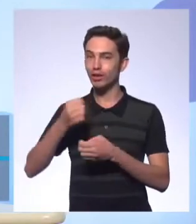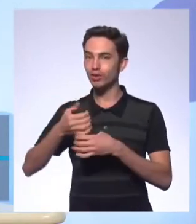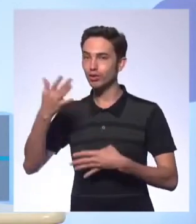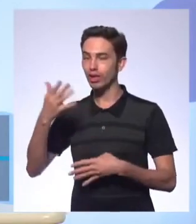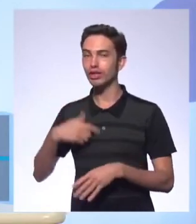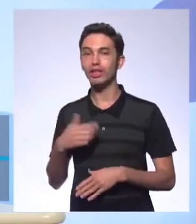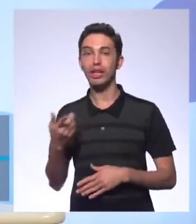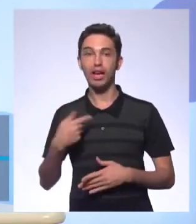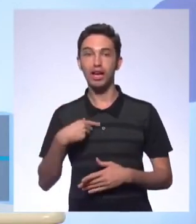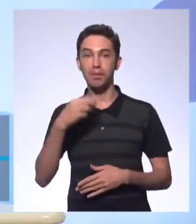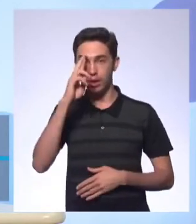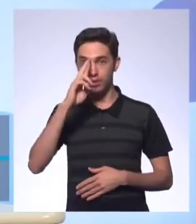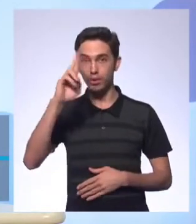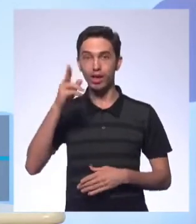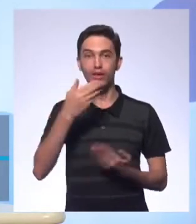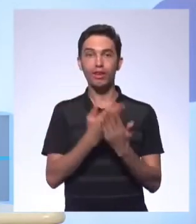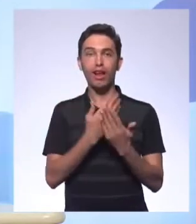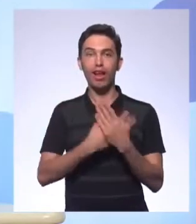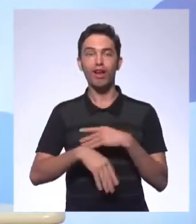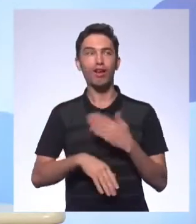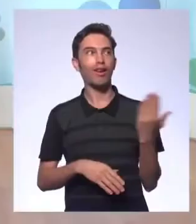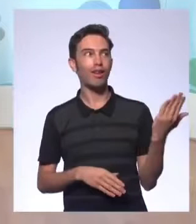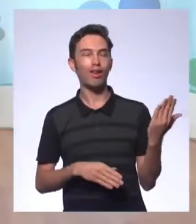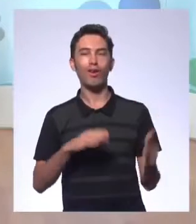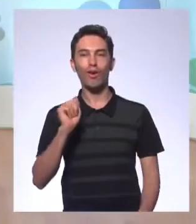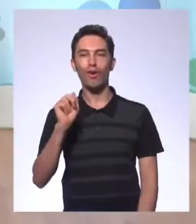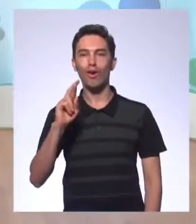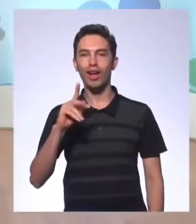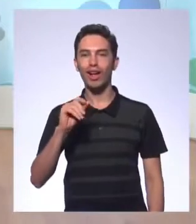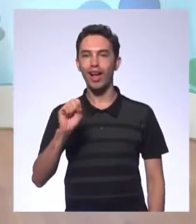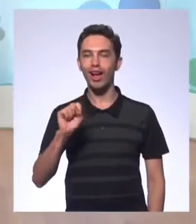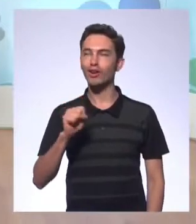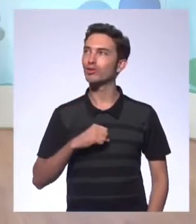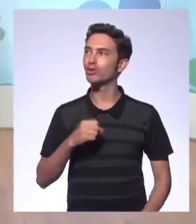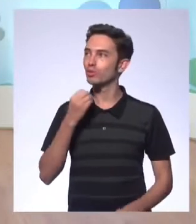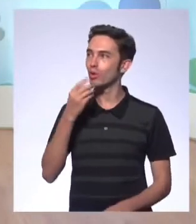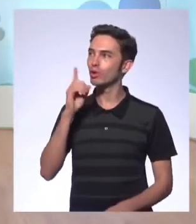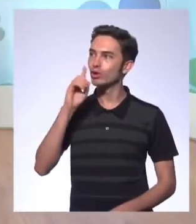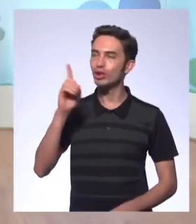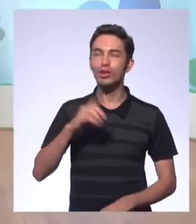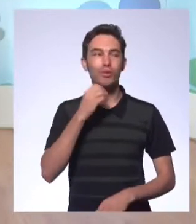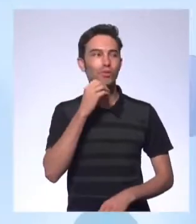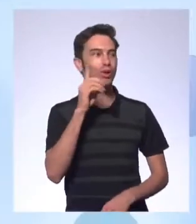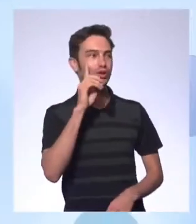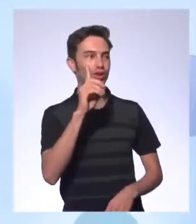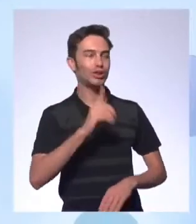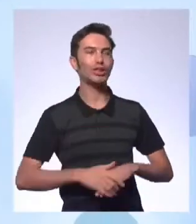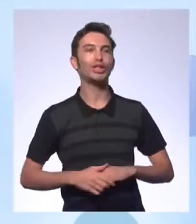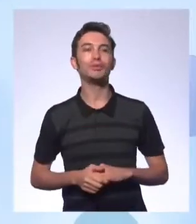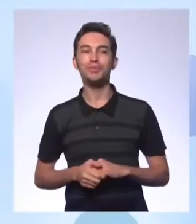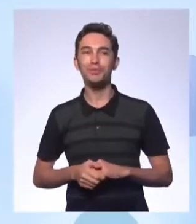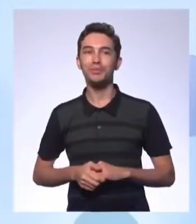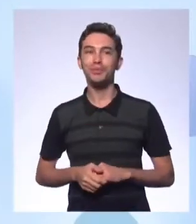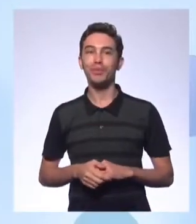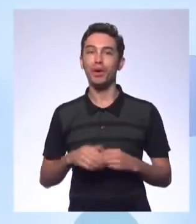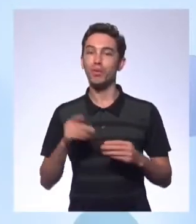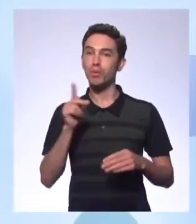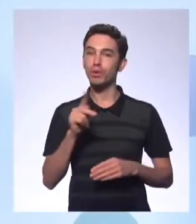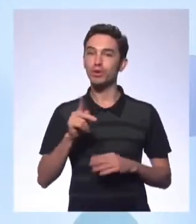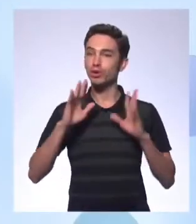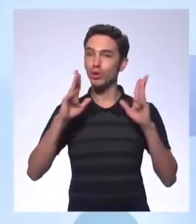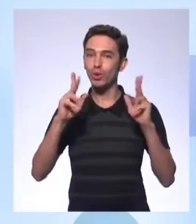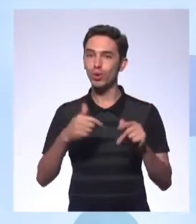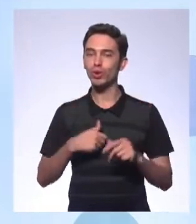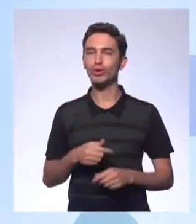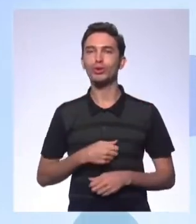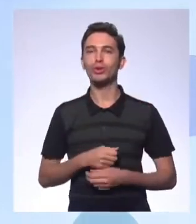e para ministrar a aula, professor Carlos Neri. Bom dia, Bom dia, professora Janaína, bom dia, professores,